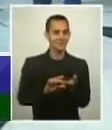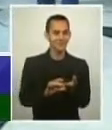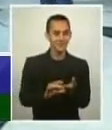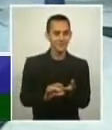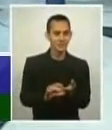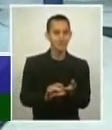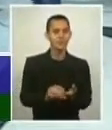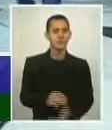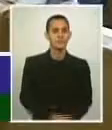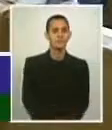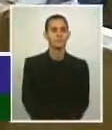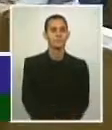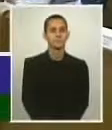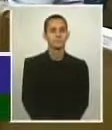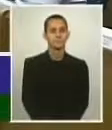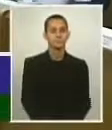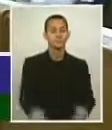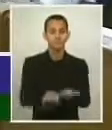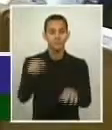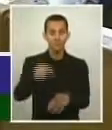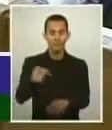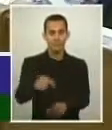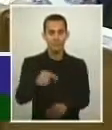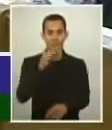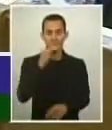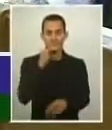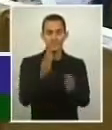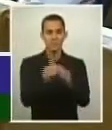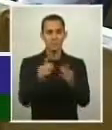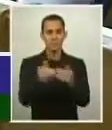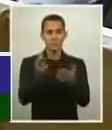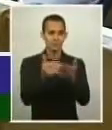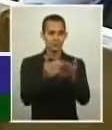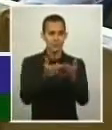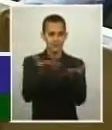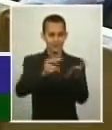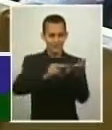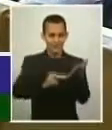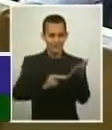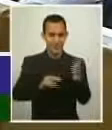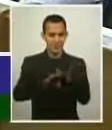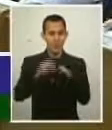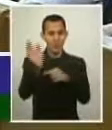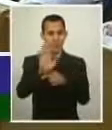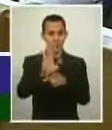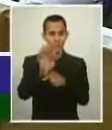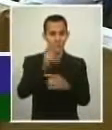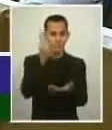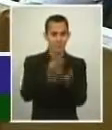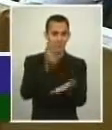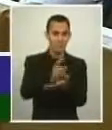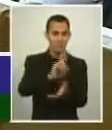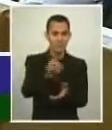e a ó e aqui eu recomendo um livro e o filme de mesmo